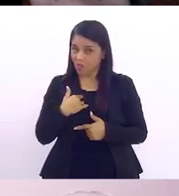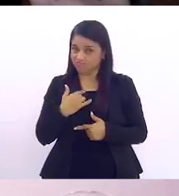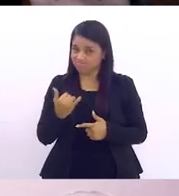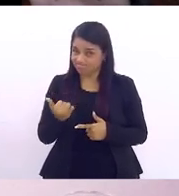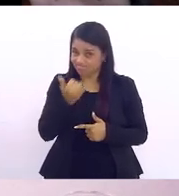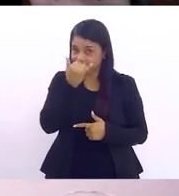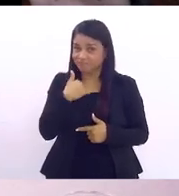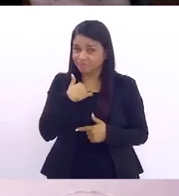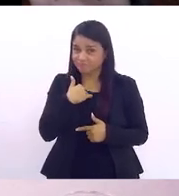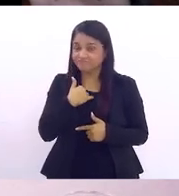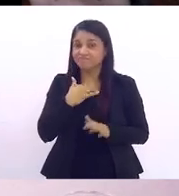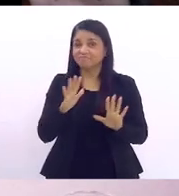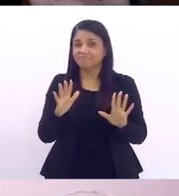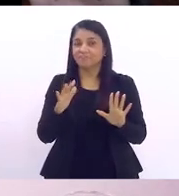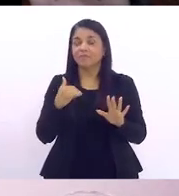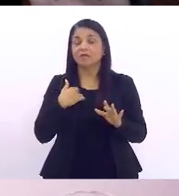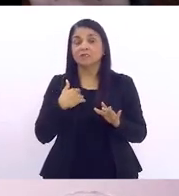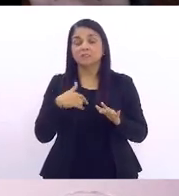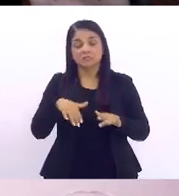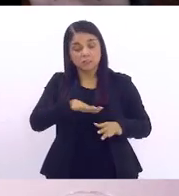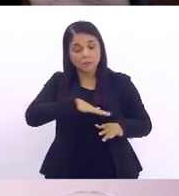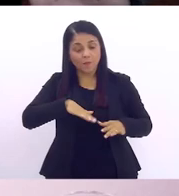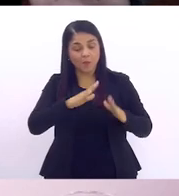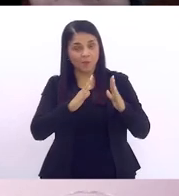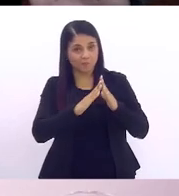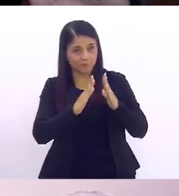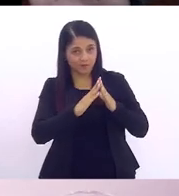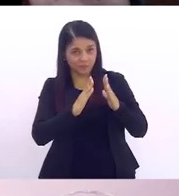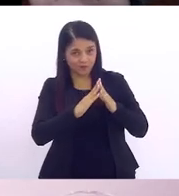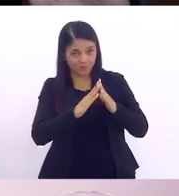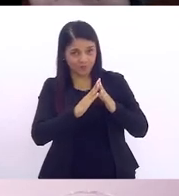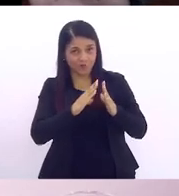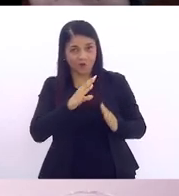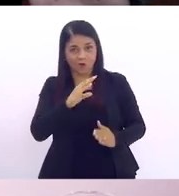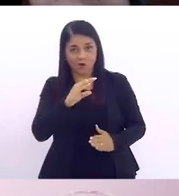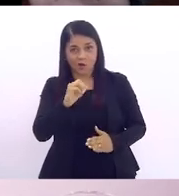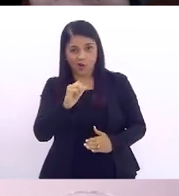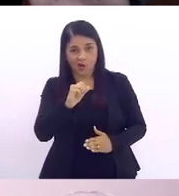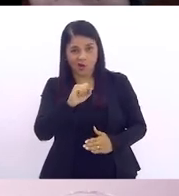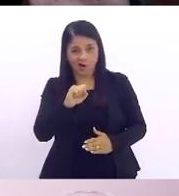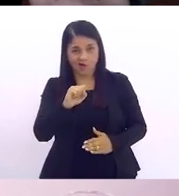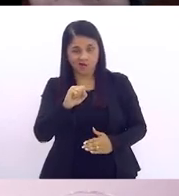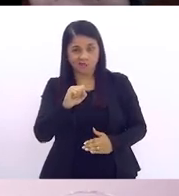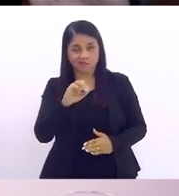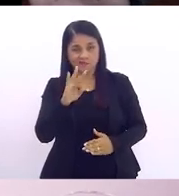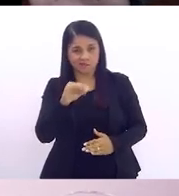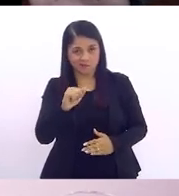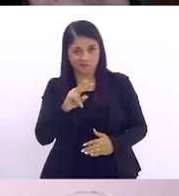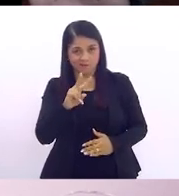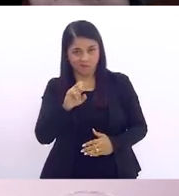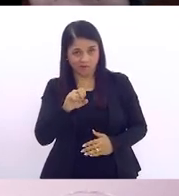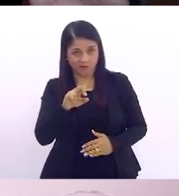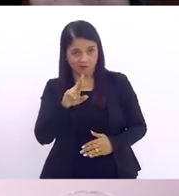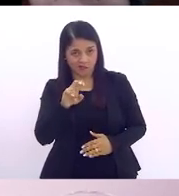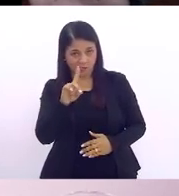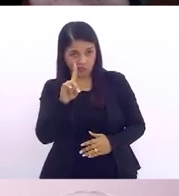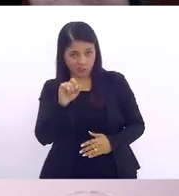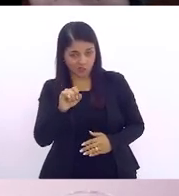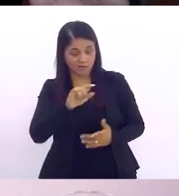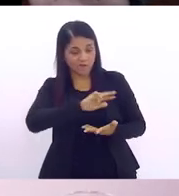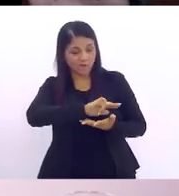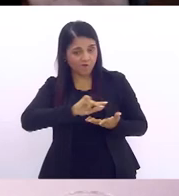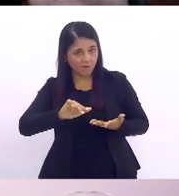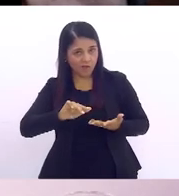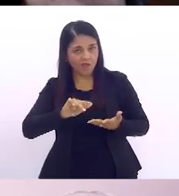os identes da região eh da Costa Verde muitos deles com com